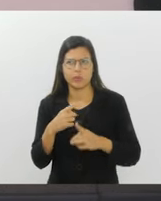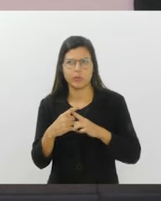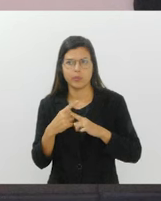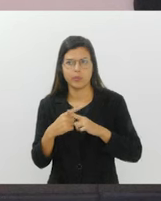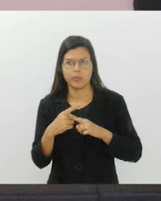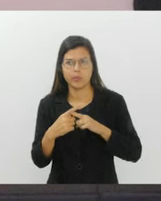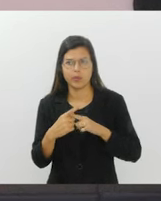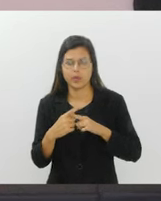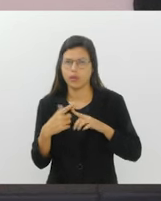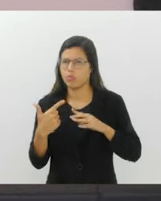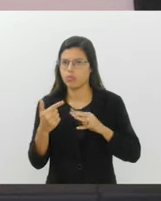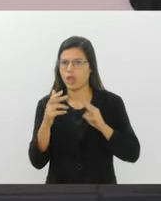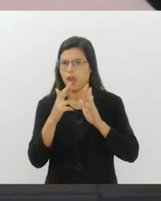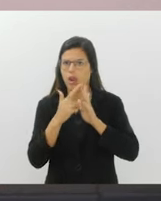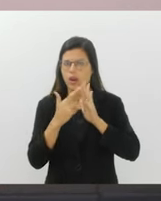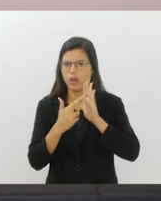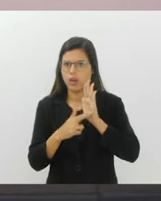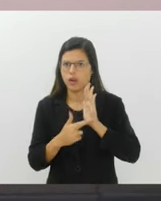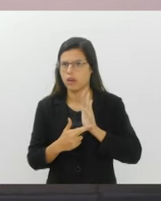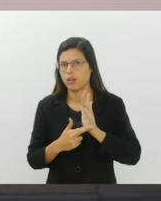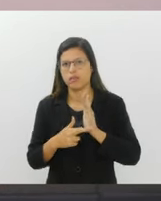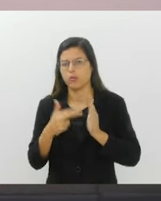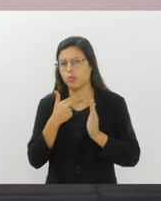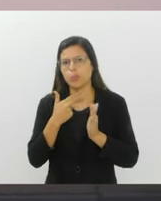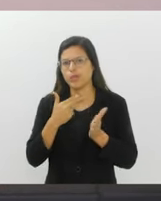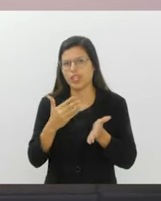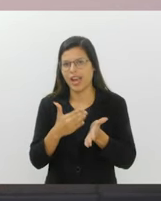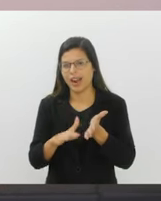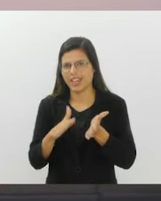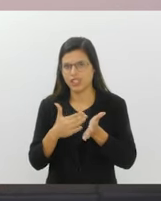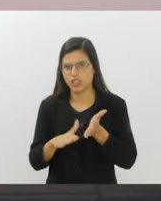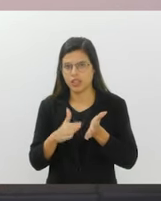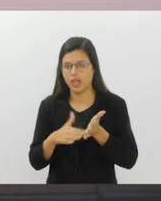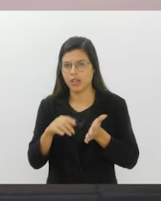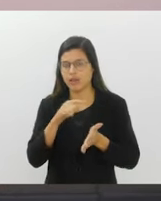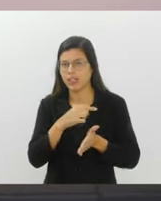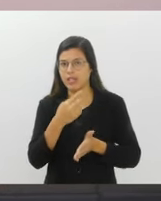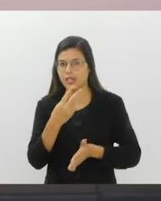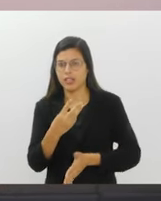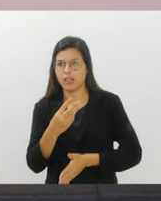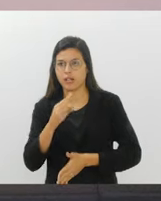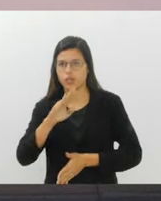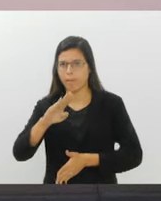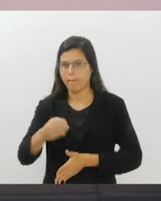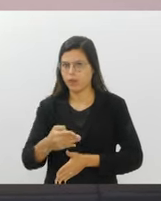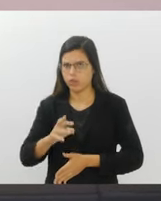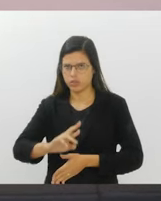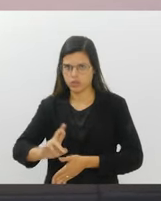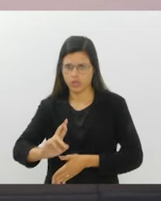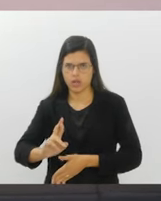devidamente regulamentado, ele não foi gasto. Lá tem 3 bilhões de reais.